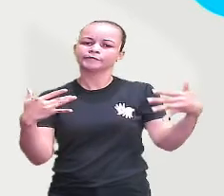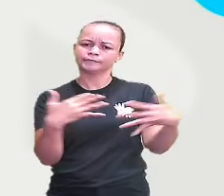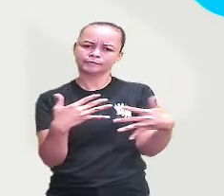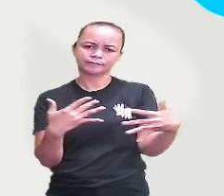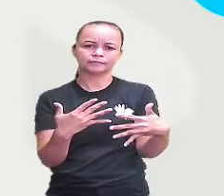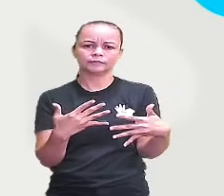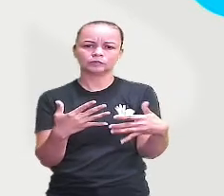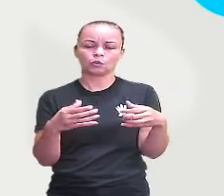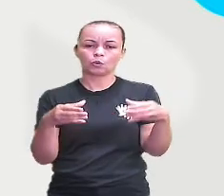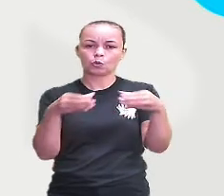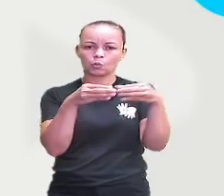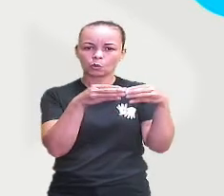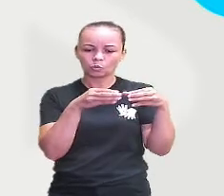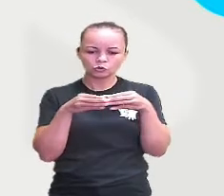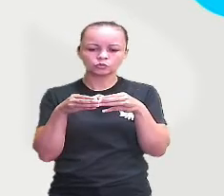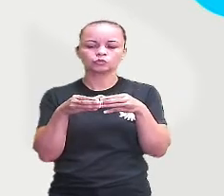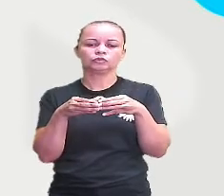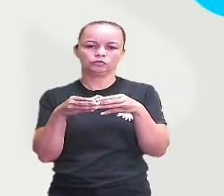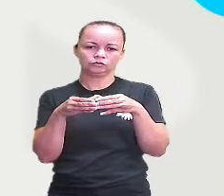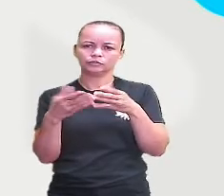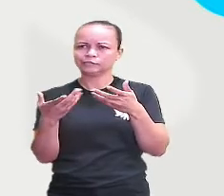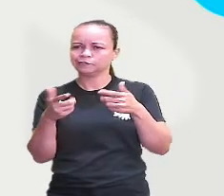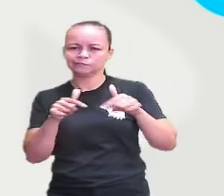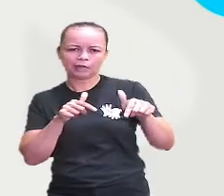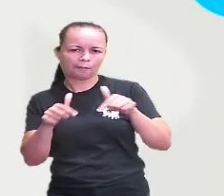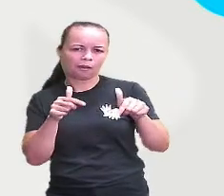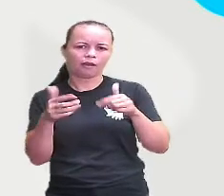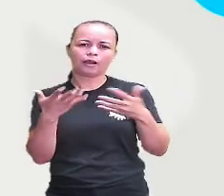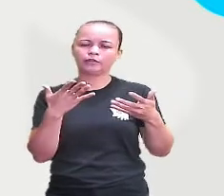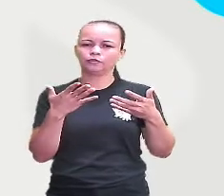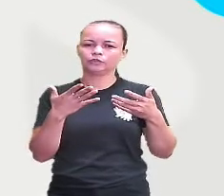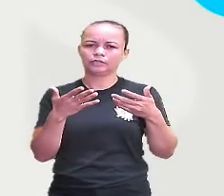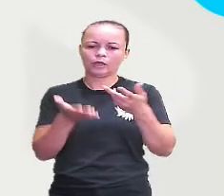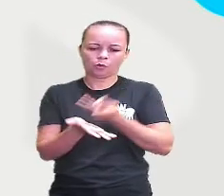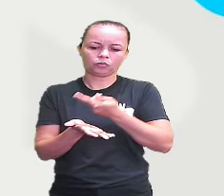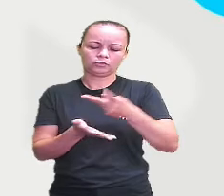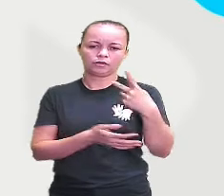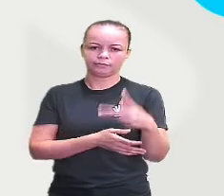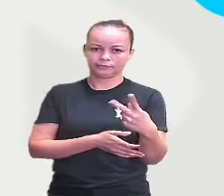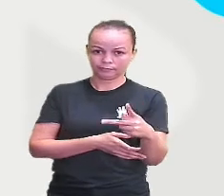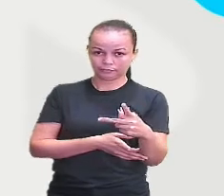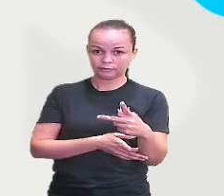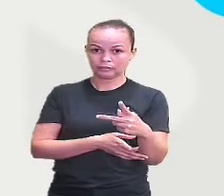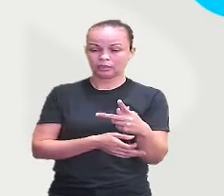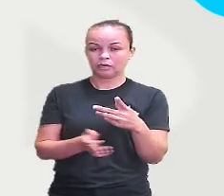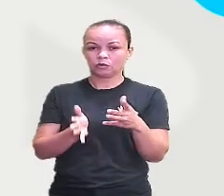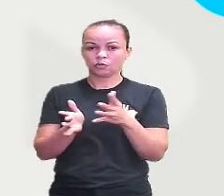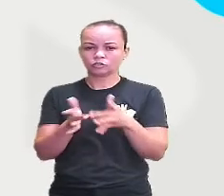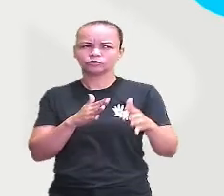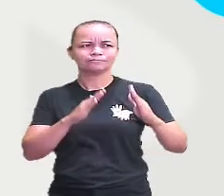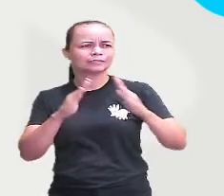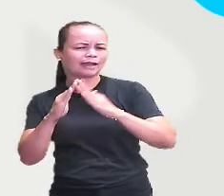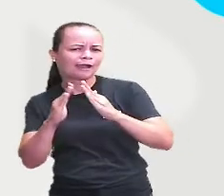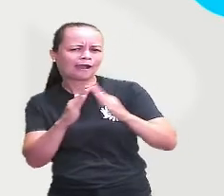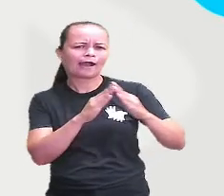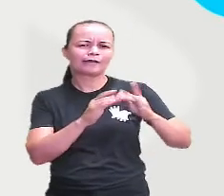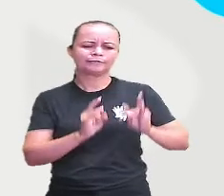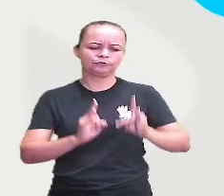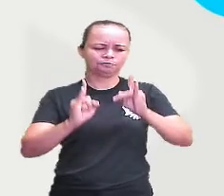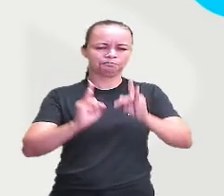O conjunto de atividades que ocorrem em uma mesma integração local, com a justaposição de casas e